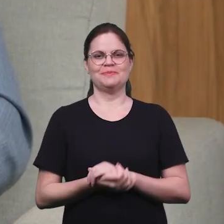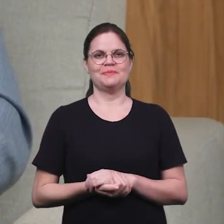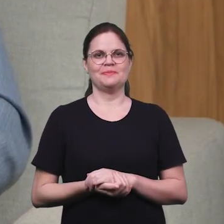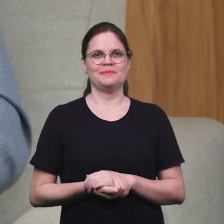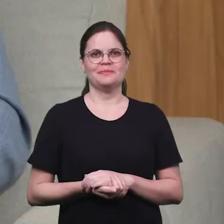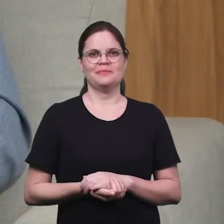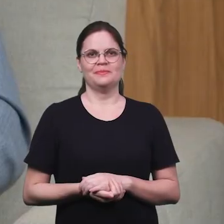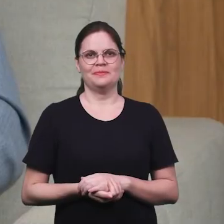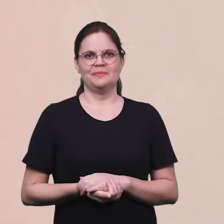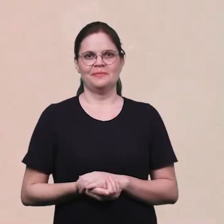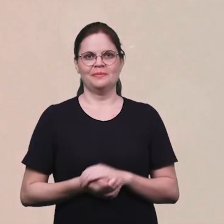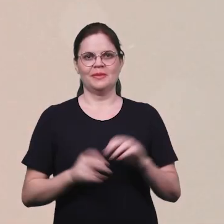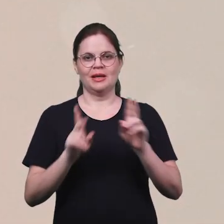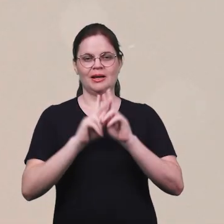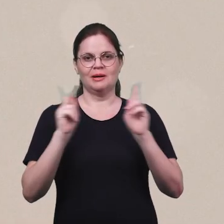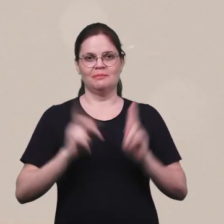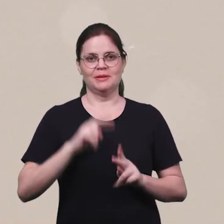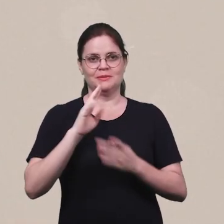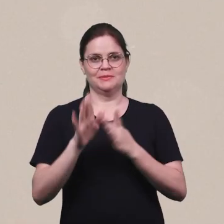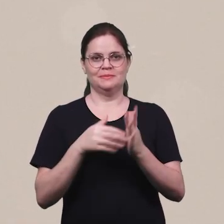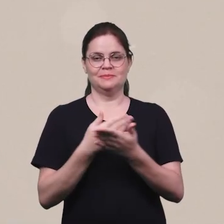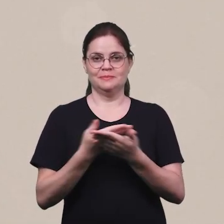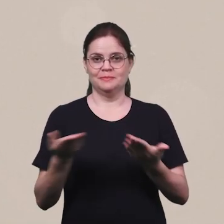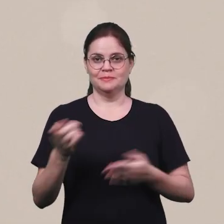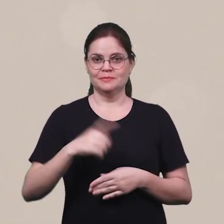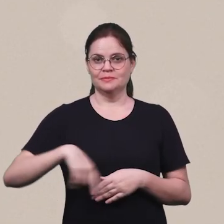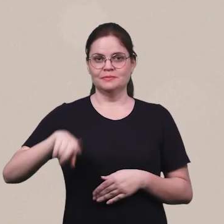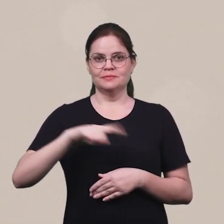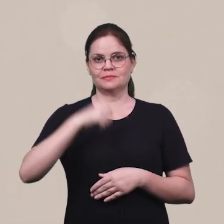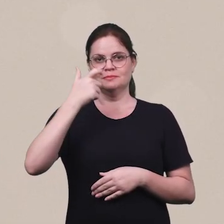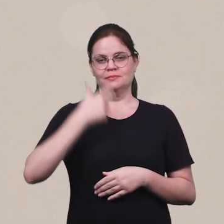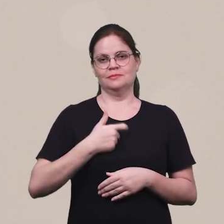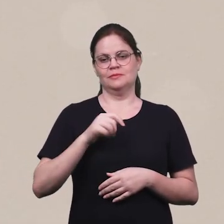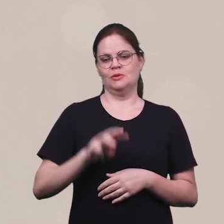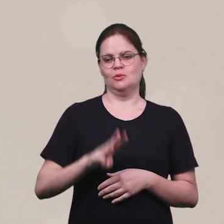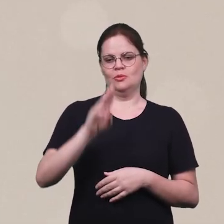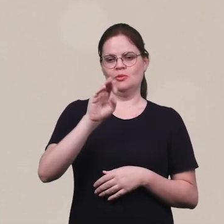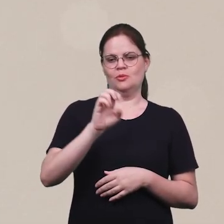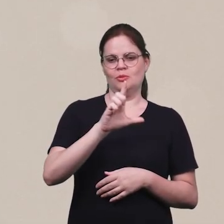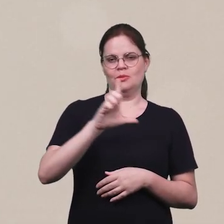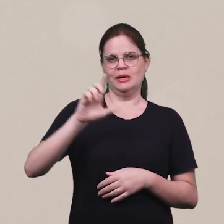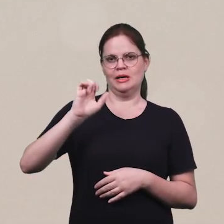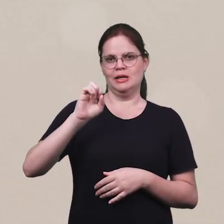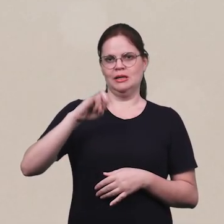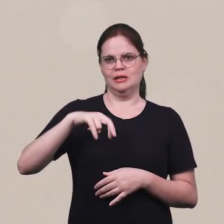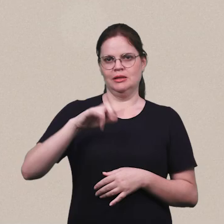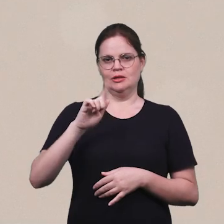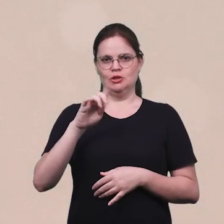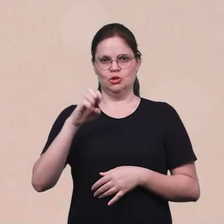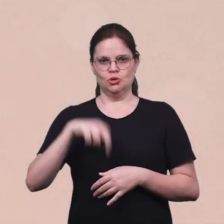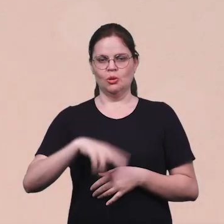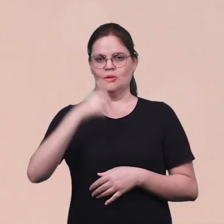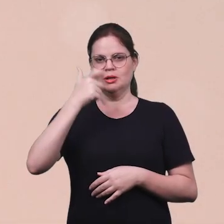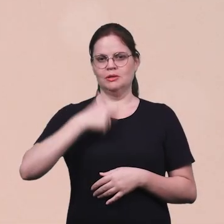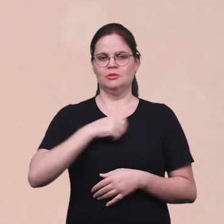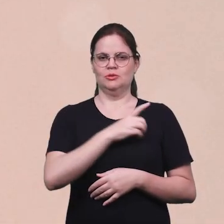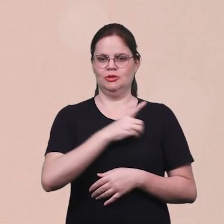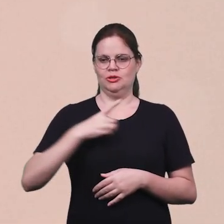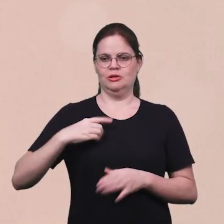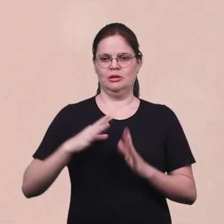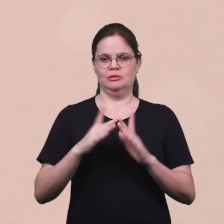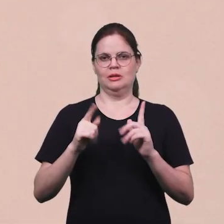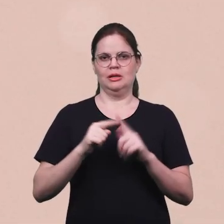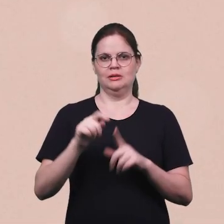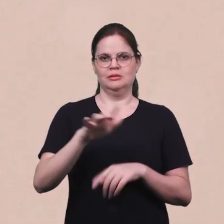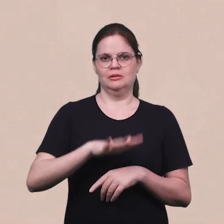recados dos nossos irmãos. A paz do Senhor Jesus aos irmãos. Eu sou Wellington Ricardo de Araújo, estou diácono da Igreja de